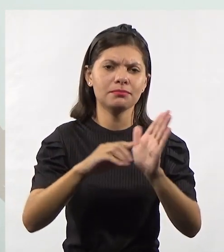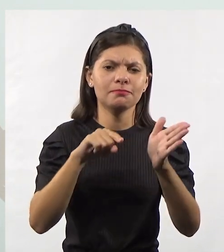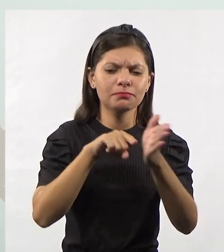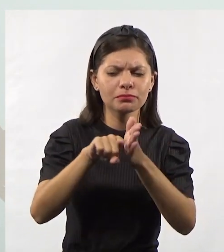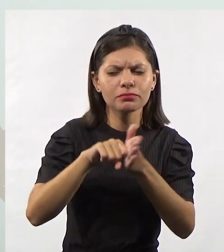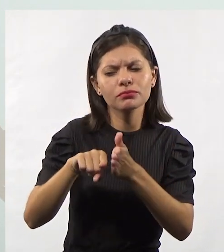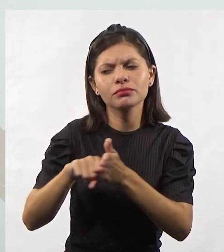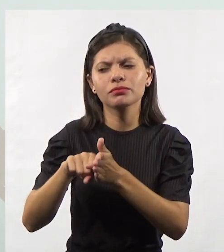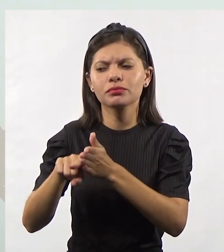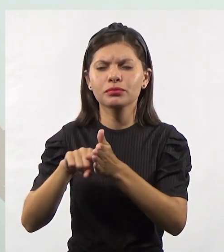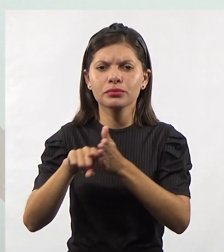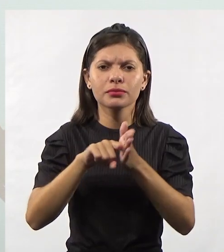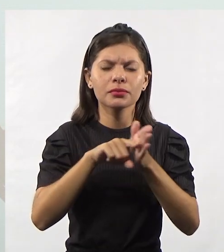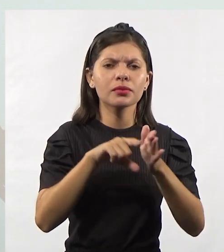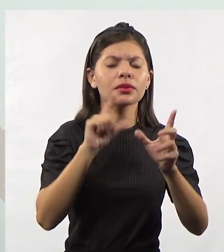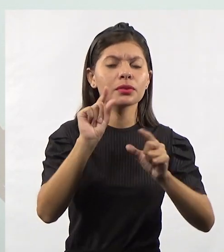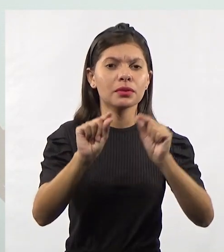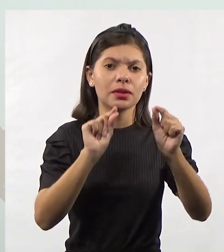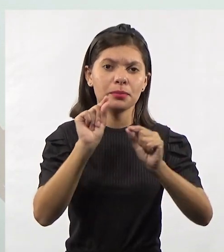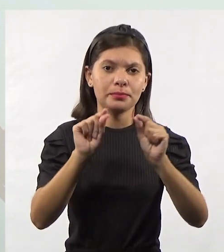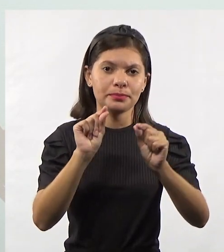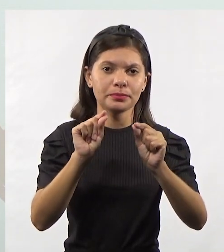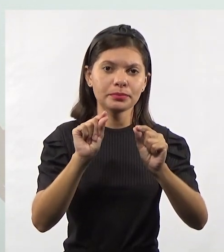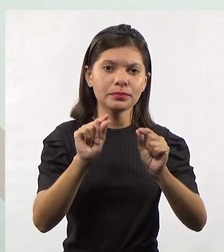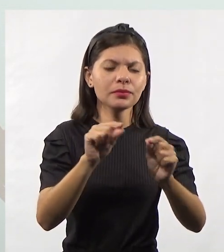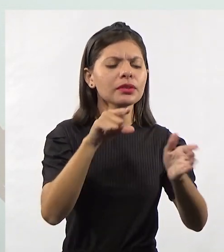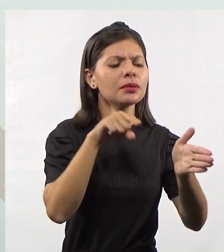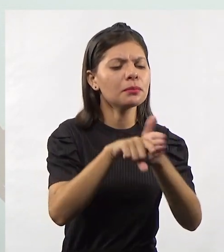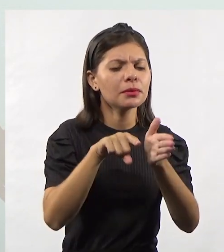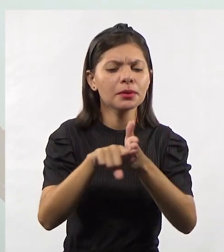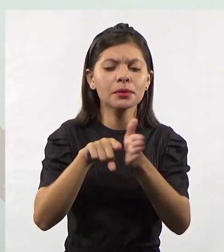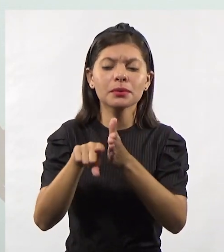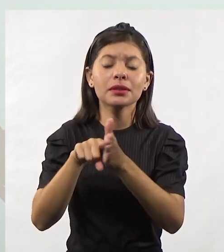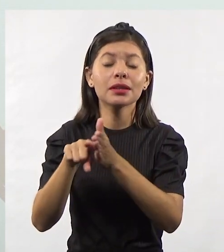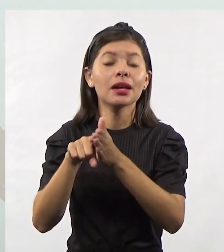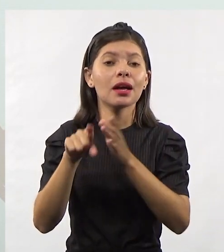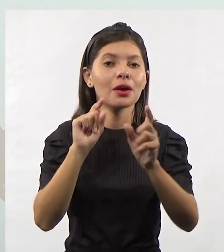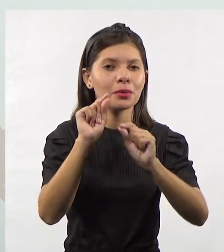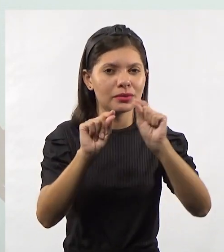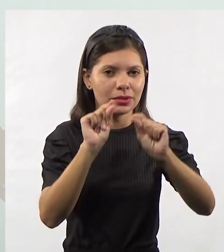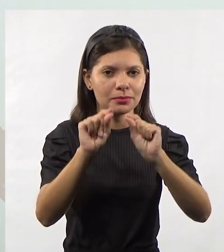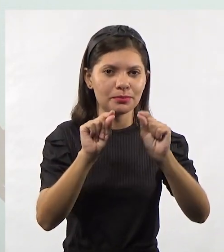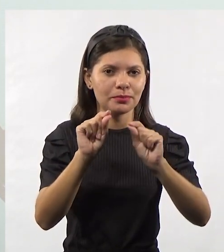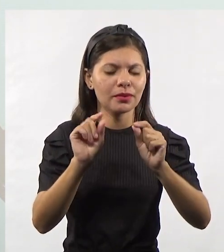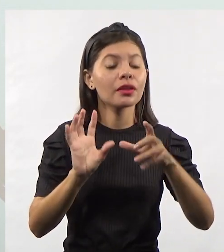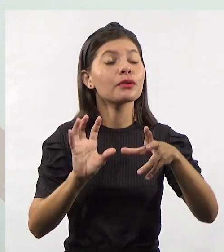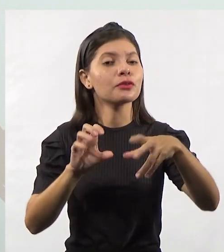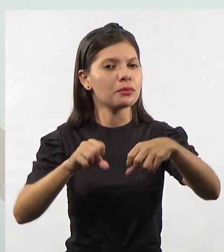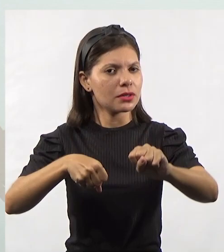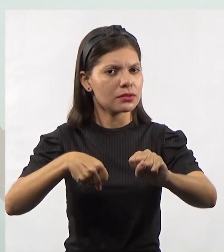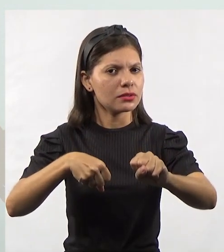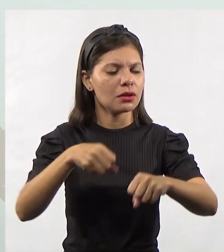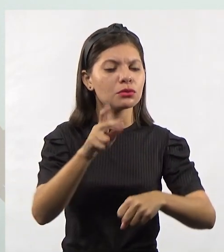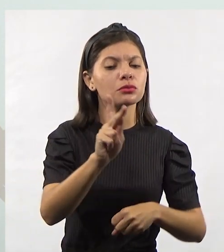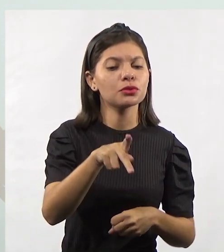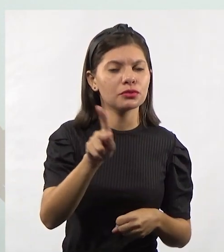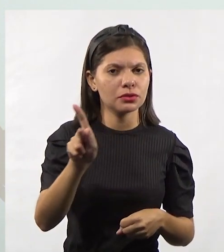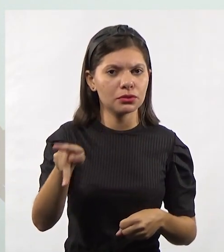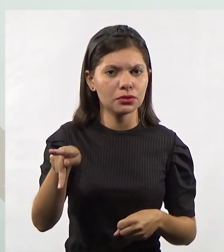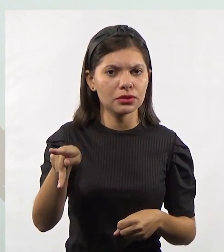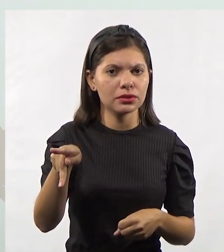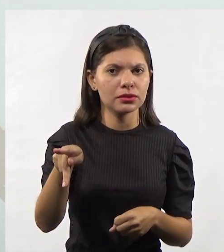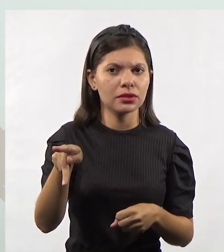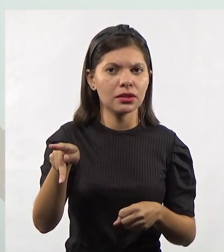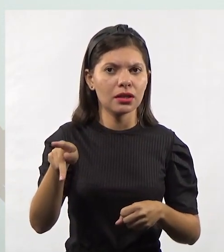perguntas que serão feitas você vai perguntar o quê você vai perguntar sobre a formação desses professores